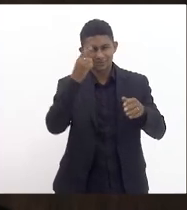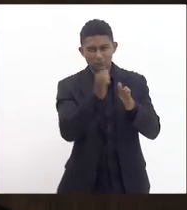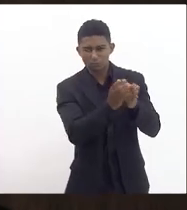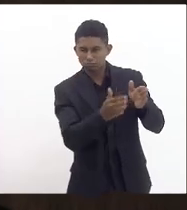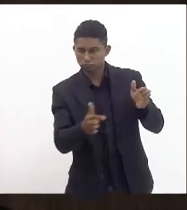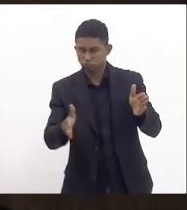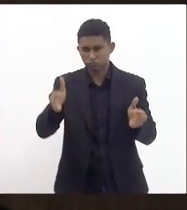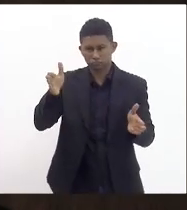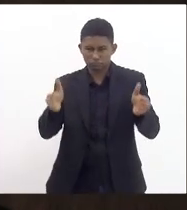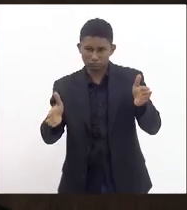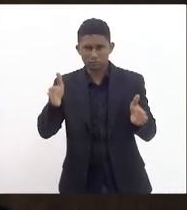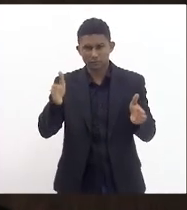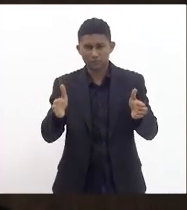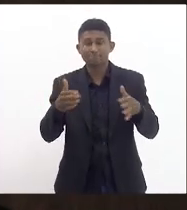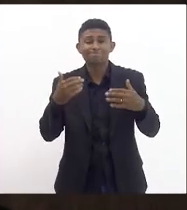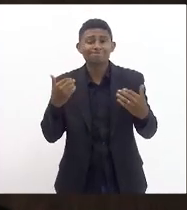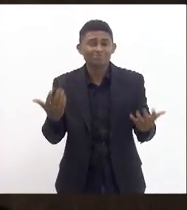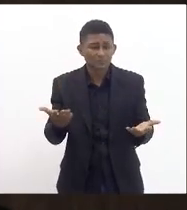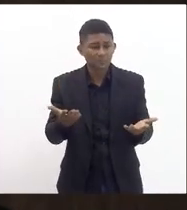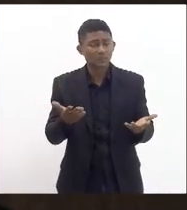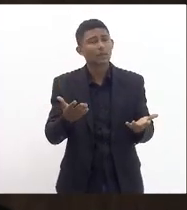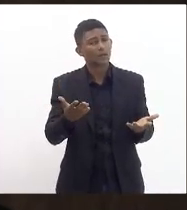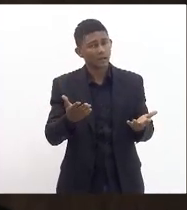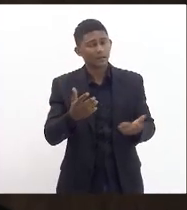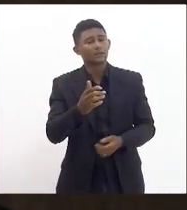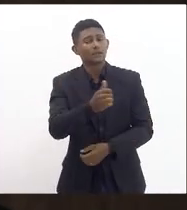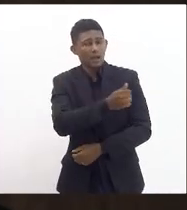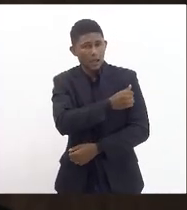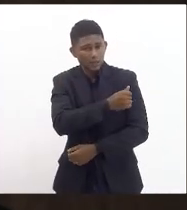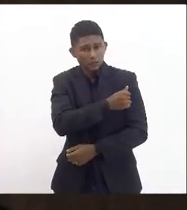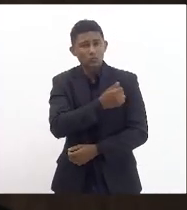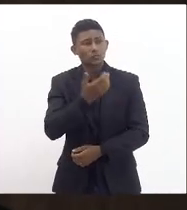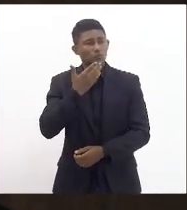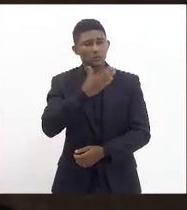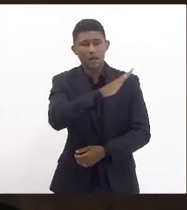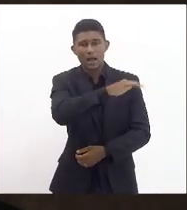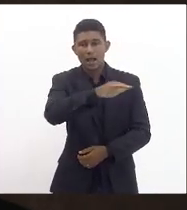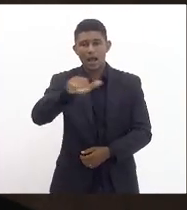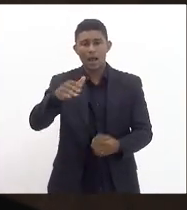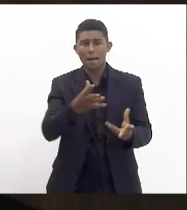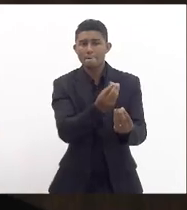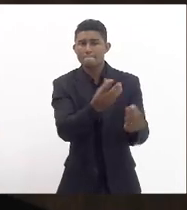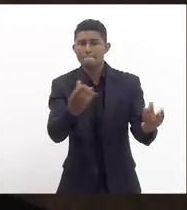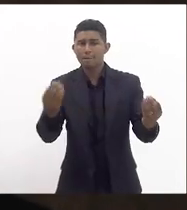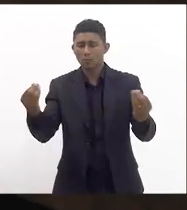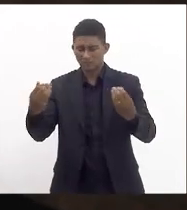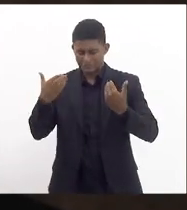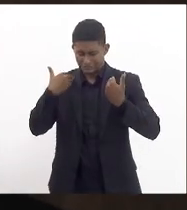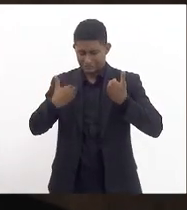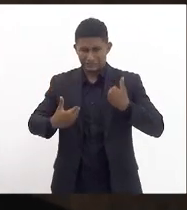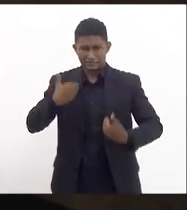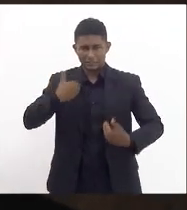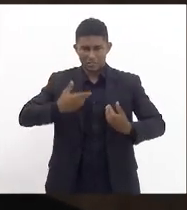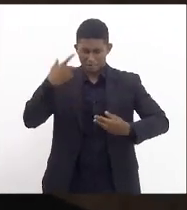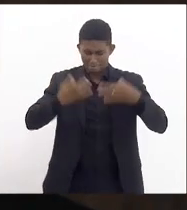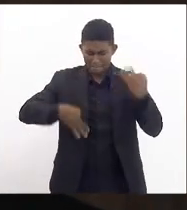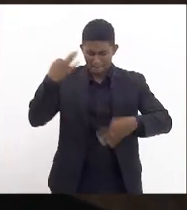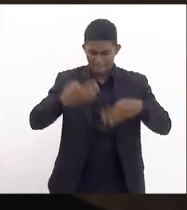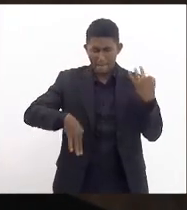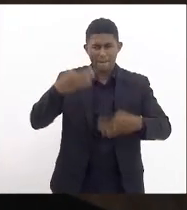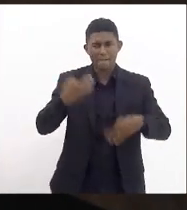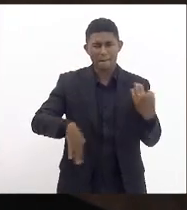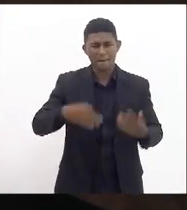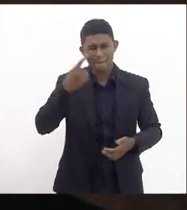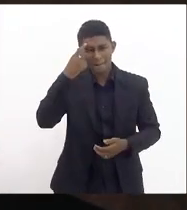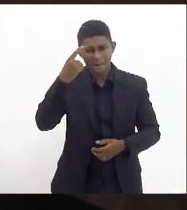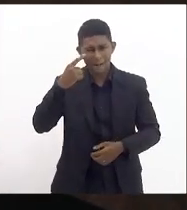questão da automutilação. Nós estamos aí retomando as aulas, as escolas.